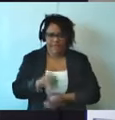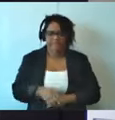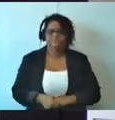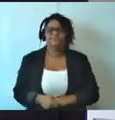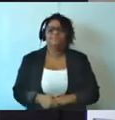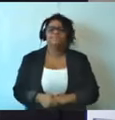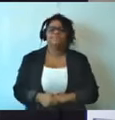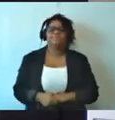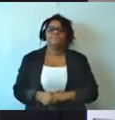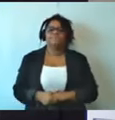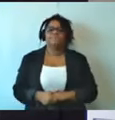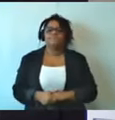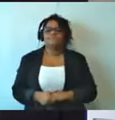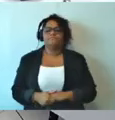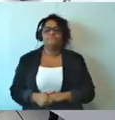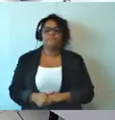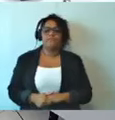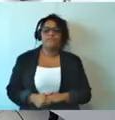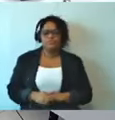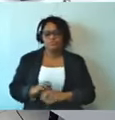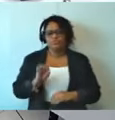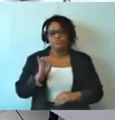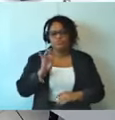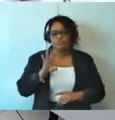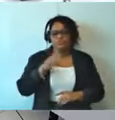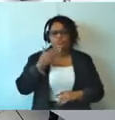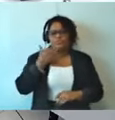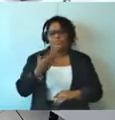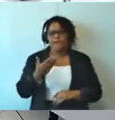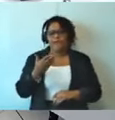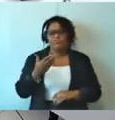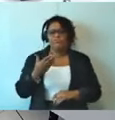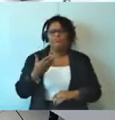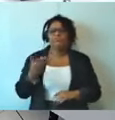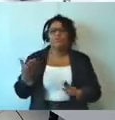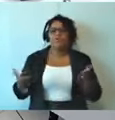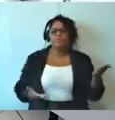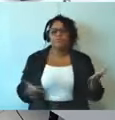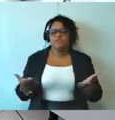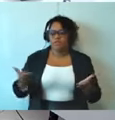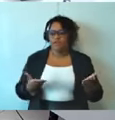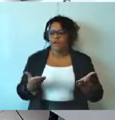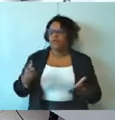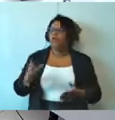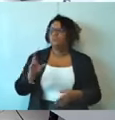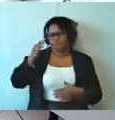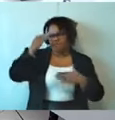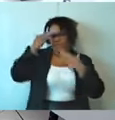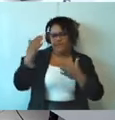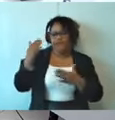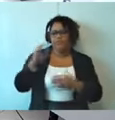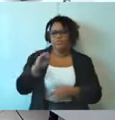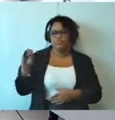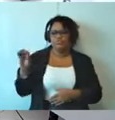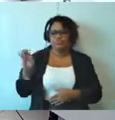E para isso eu só quero pedir aqui para o cerimonial. Ótimo, obrigado.